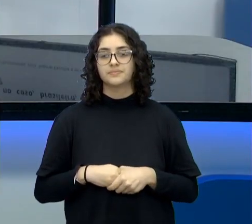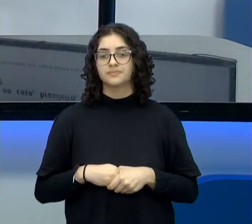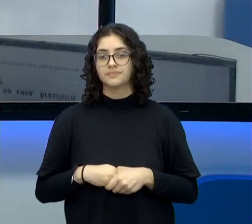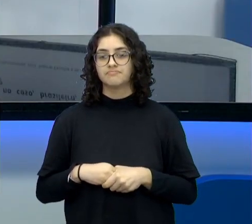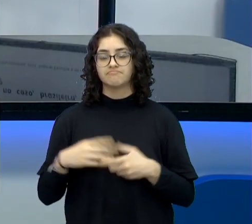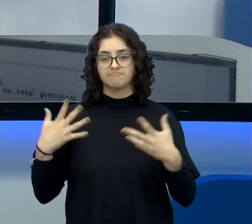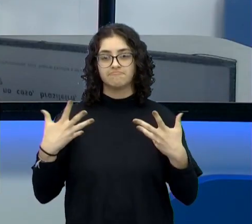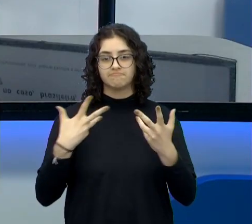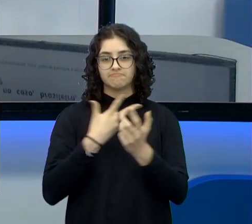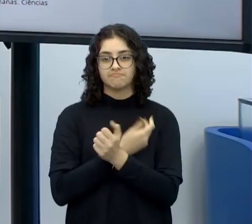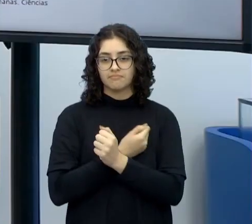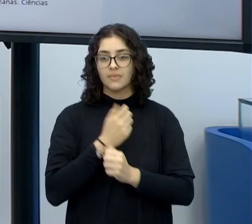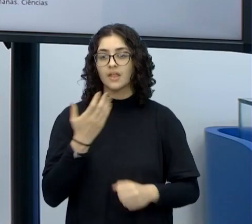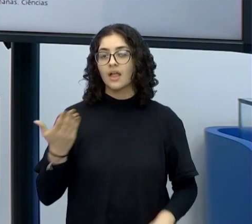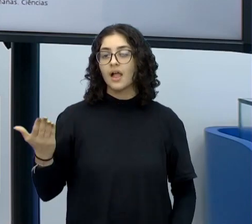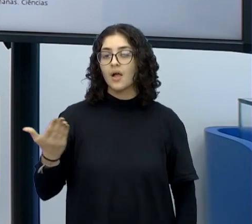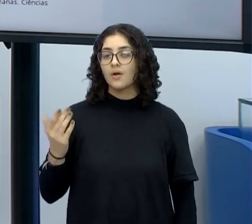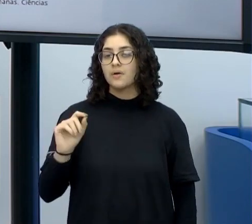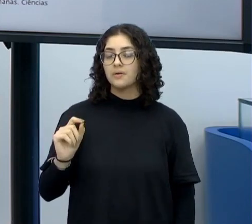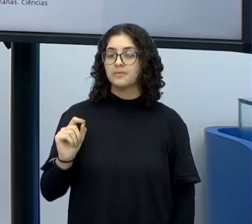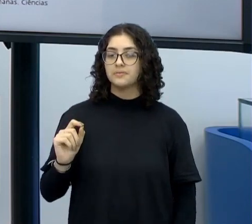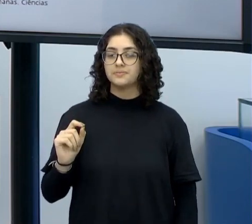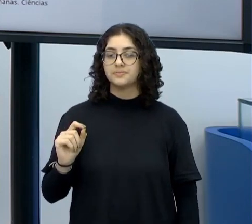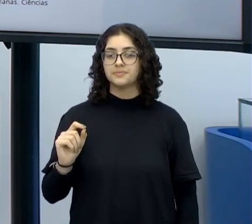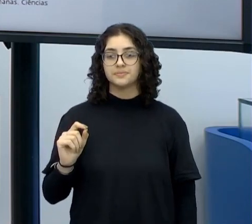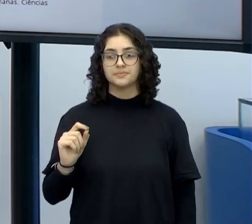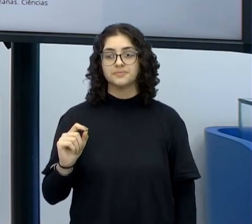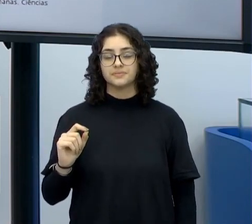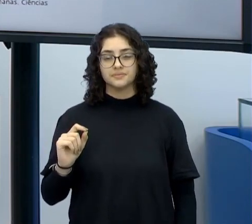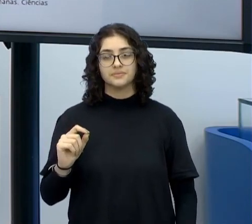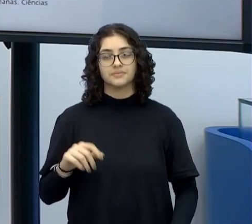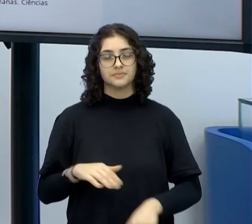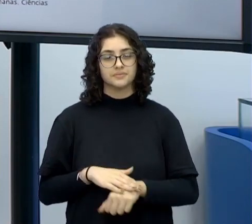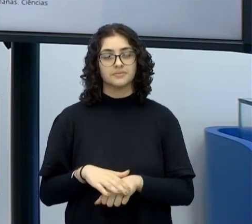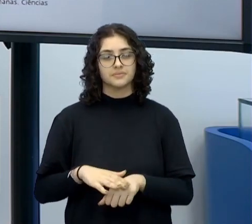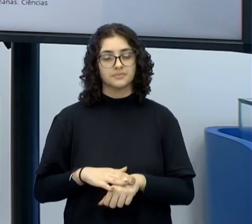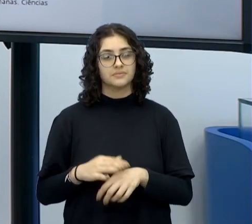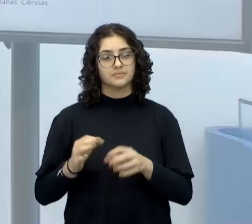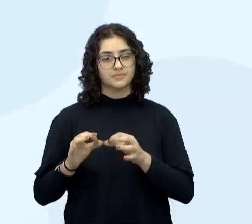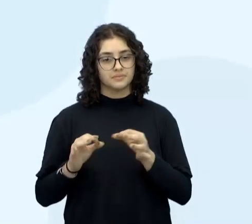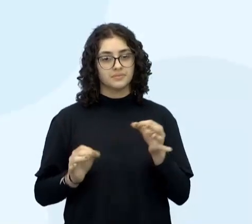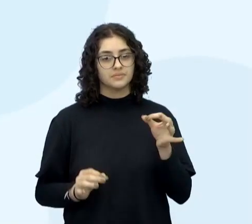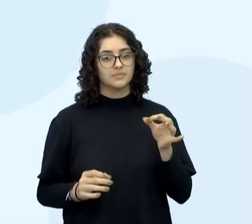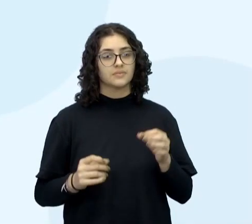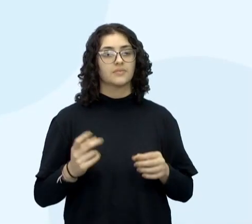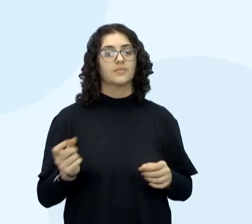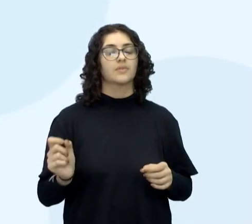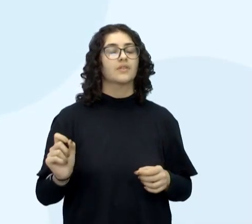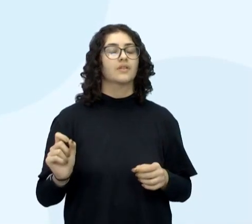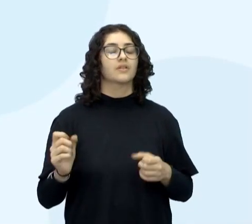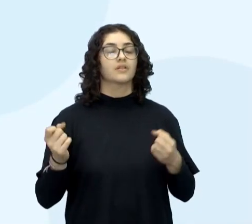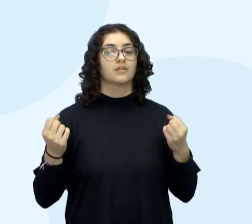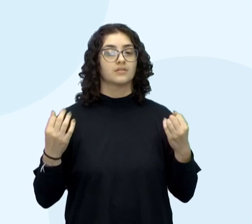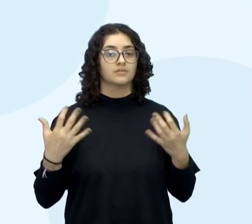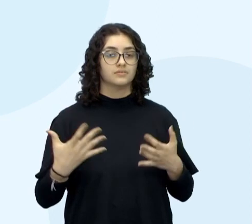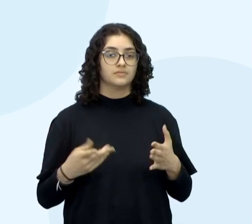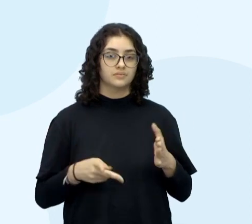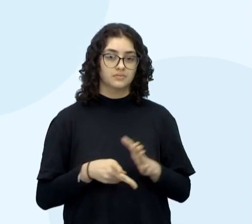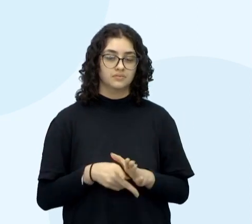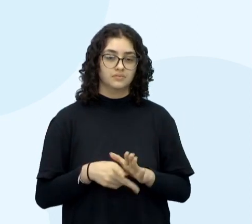a próxima questão, essa aqui nós conversamos muito, né, turminha aí da segunda série, falar sobre a questão